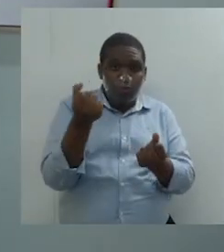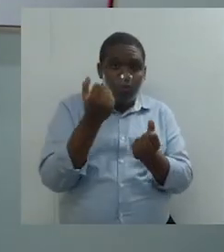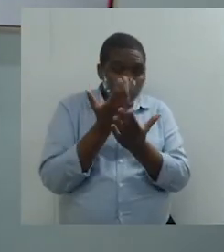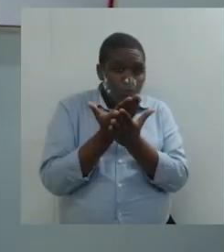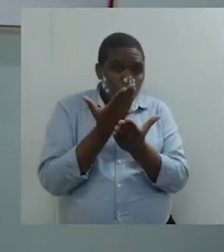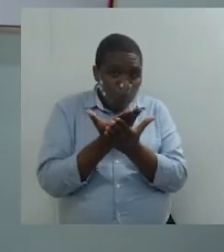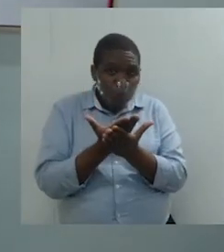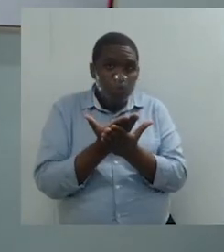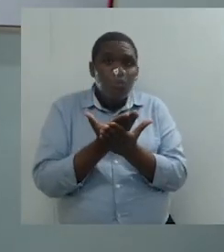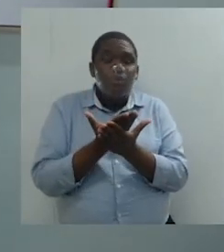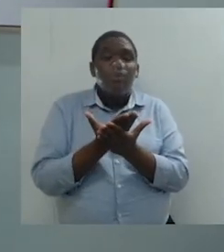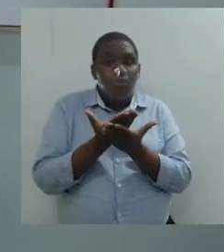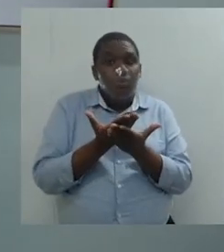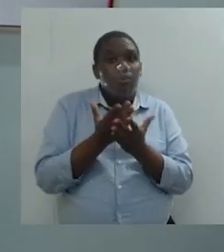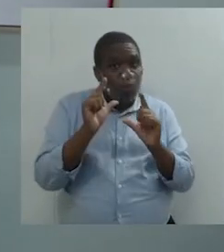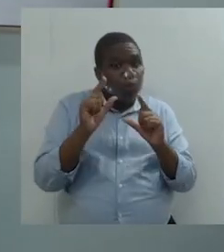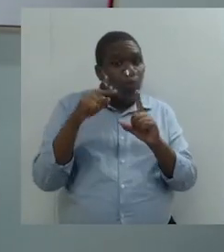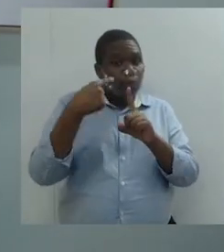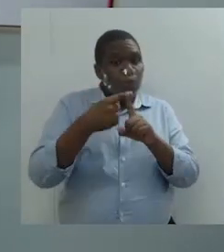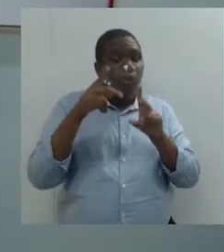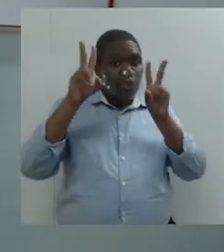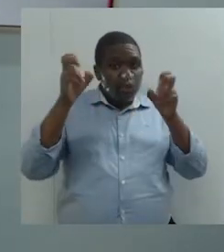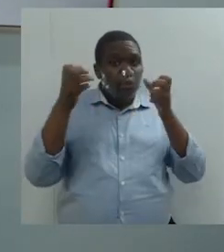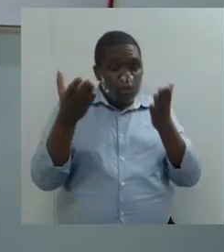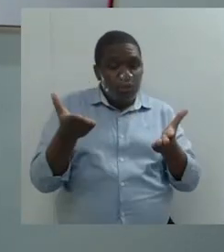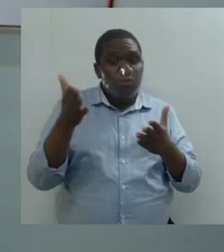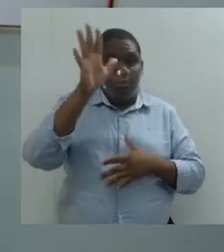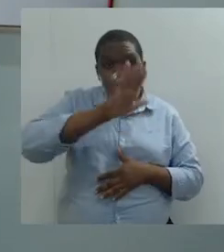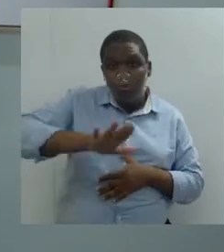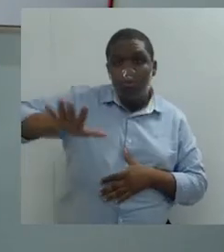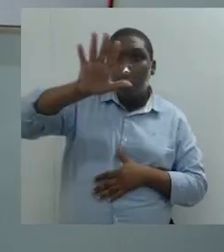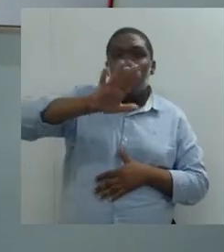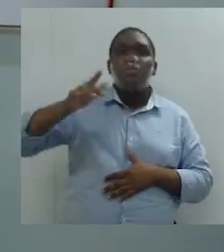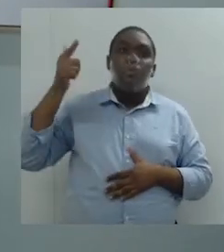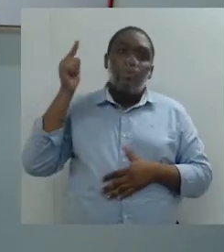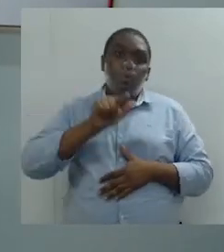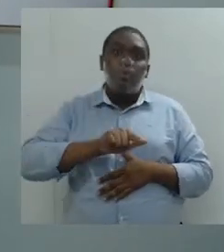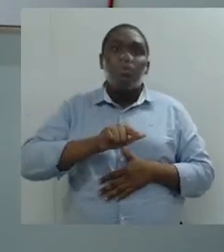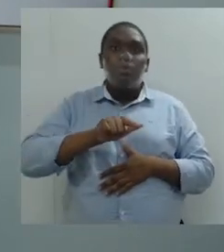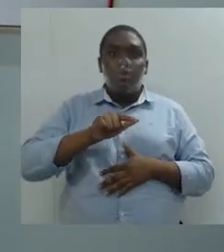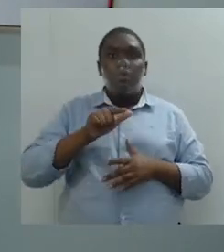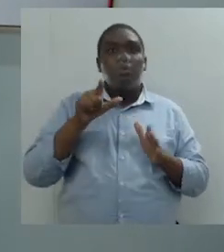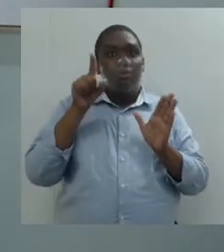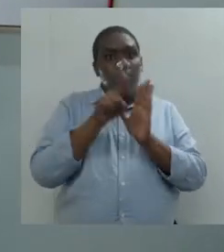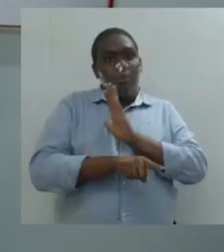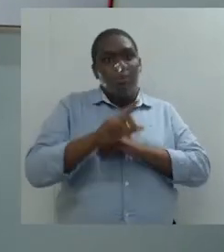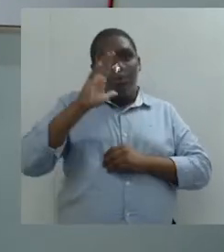estudar um pouco mais sobre paisagem, resolvendo essa questão.